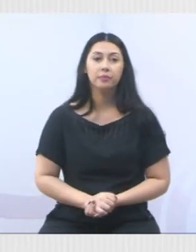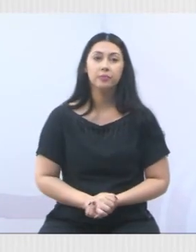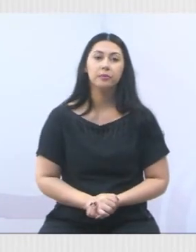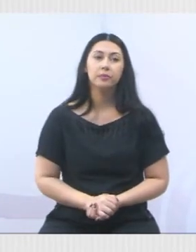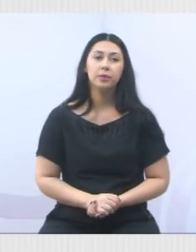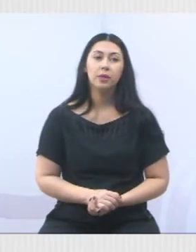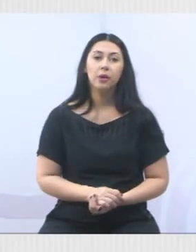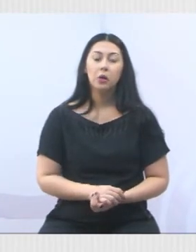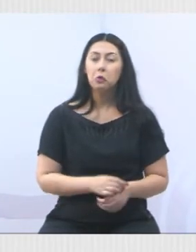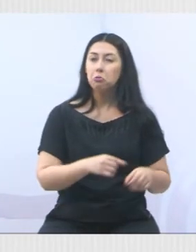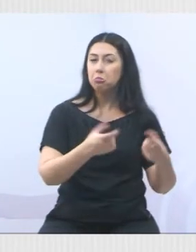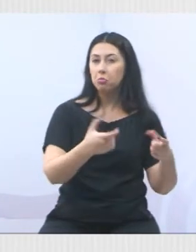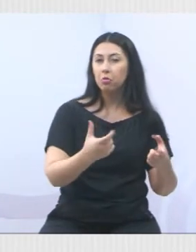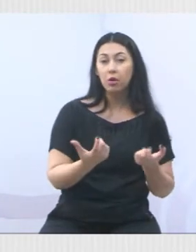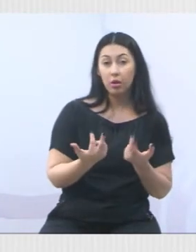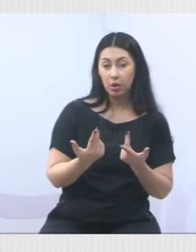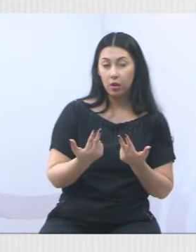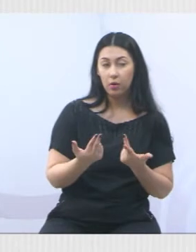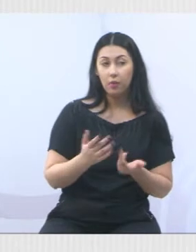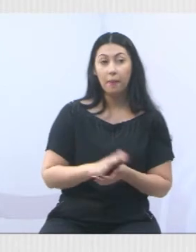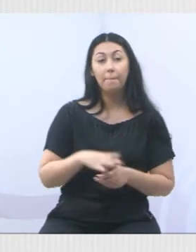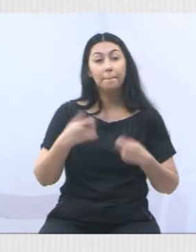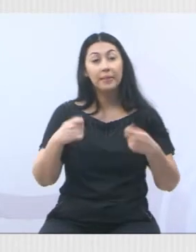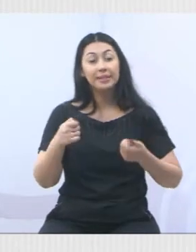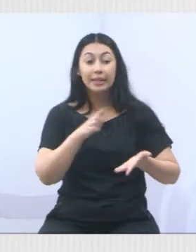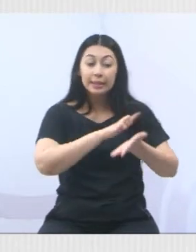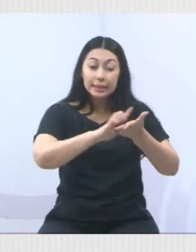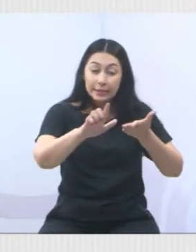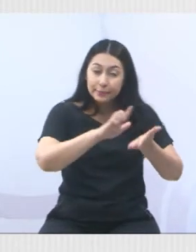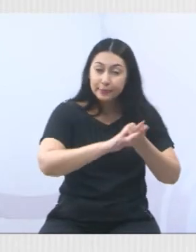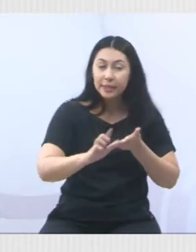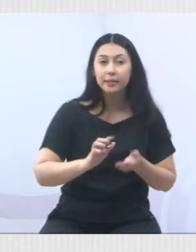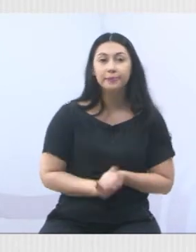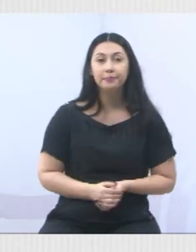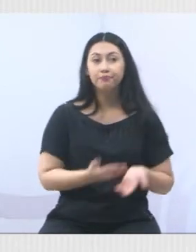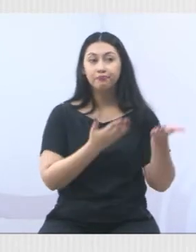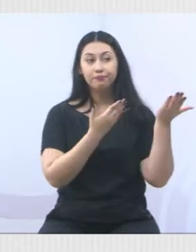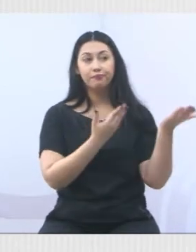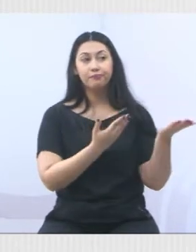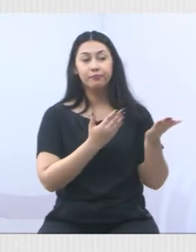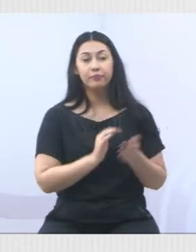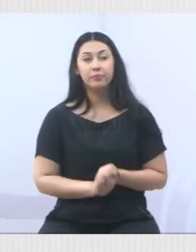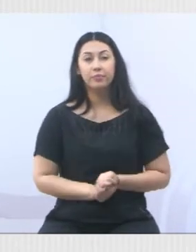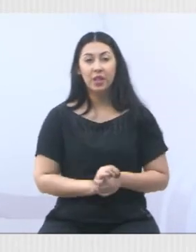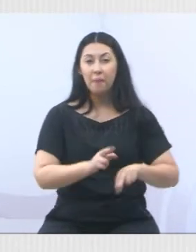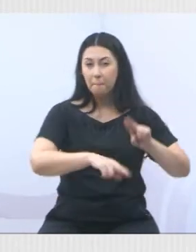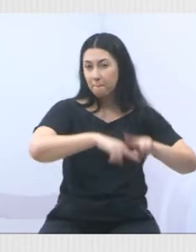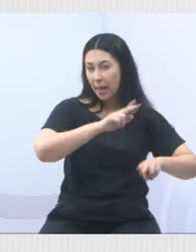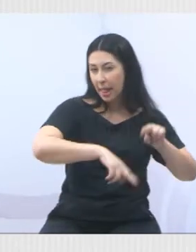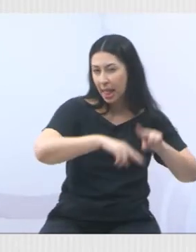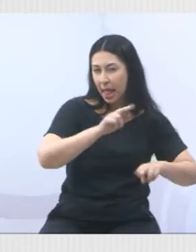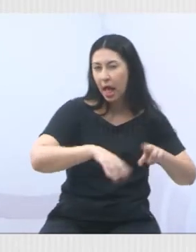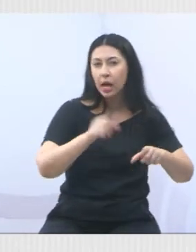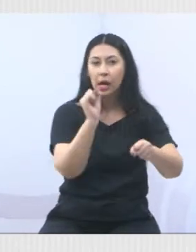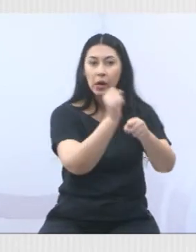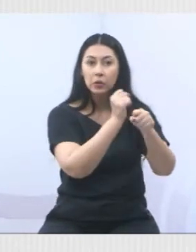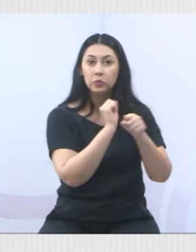Continuando no Jardim Nova Esperança, retirada de entulhos. Olha só, material de construção.